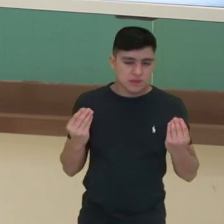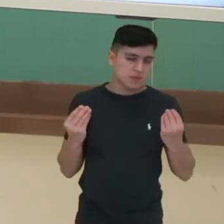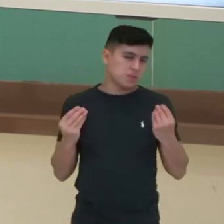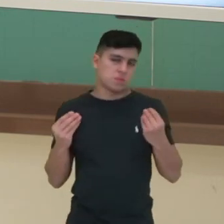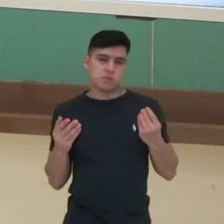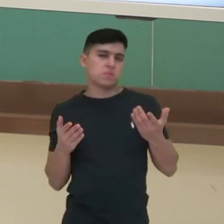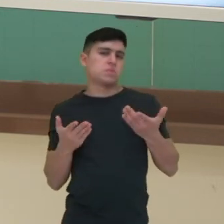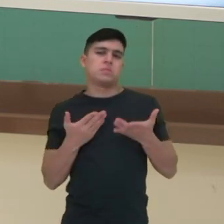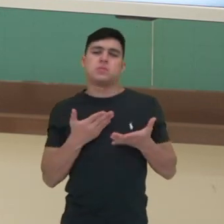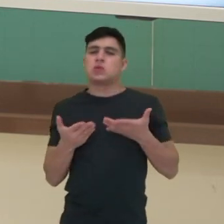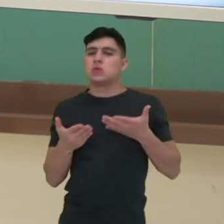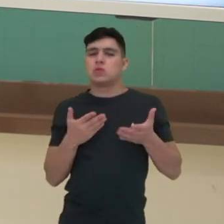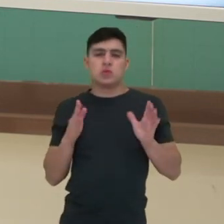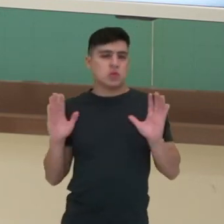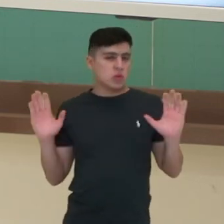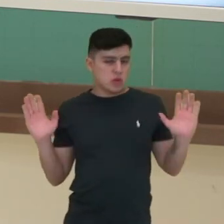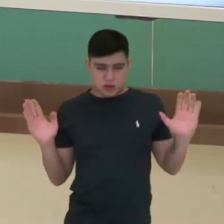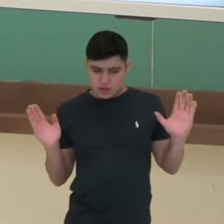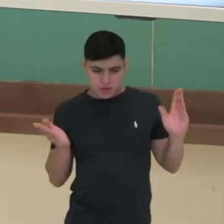independente de qual